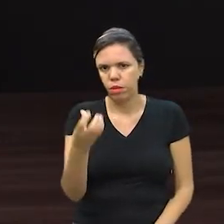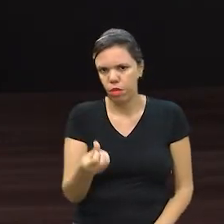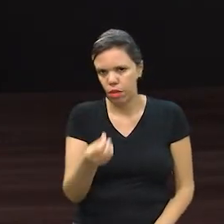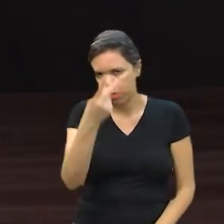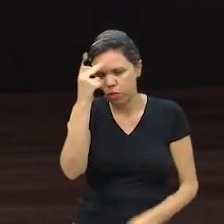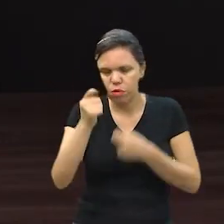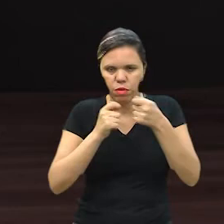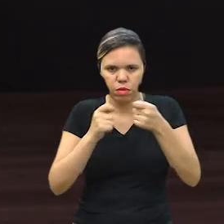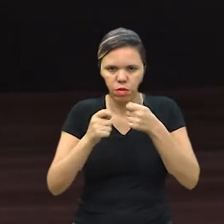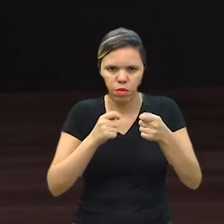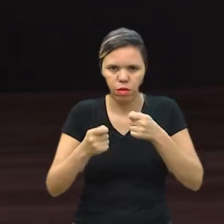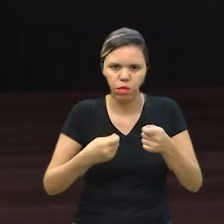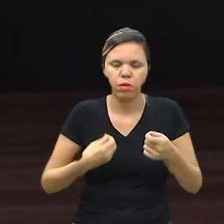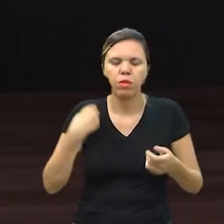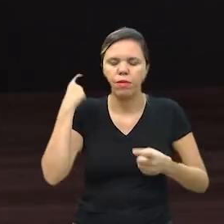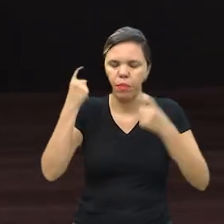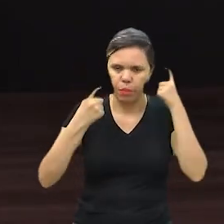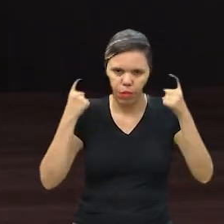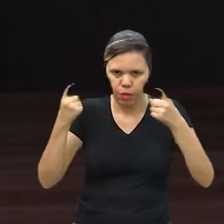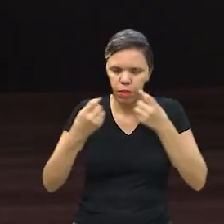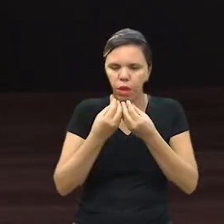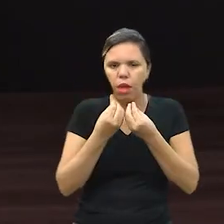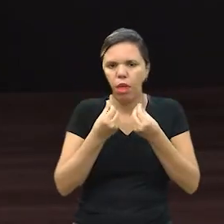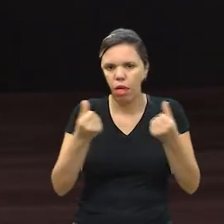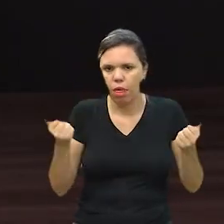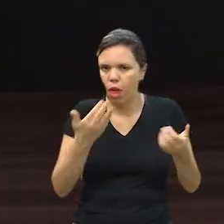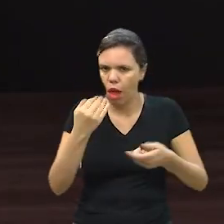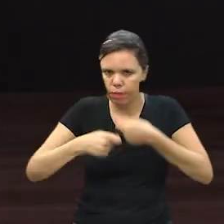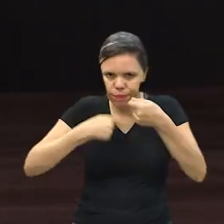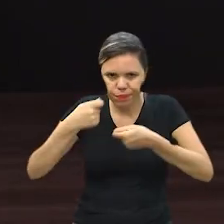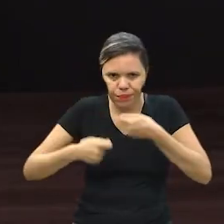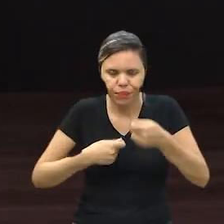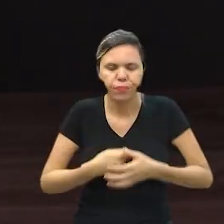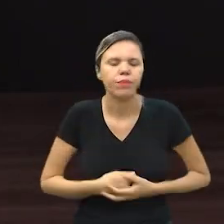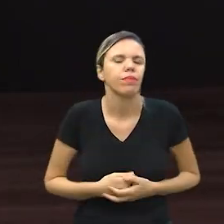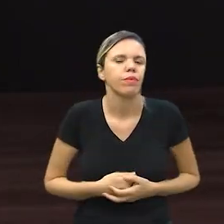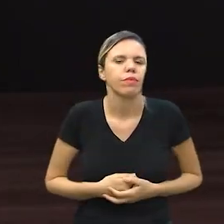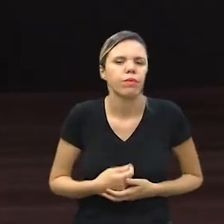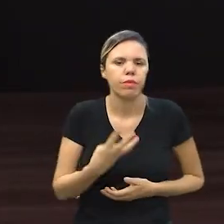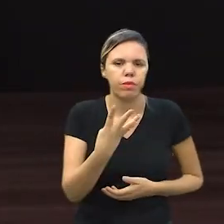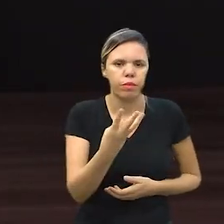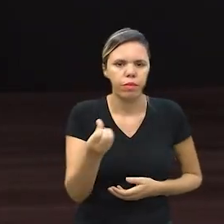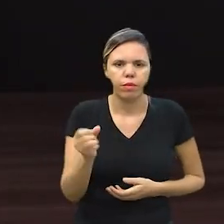456 entrevistados estavam preocupados com a qualidade da alimentação.